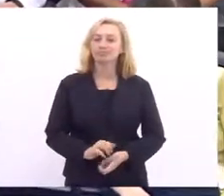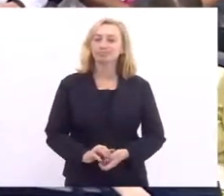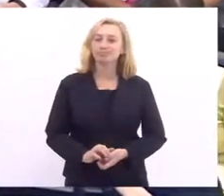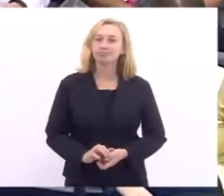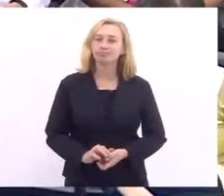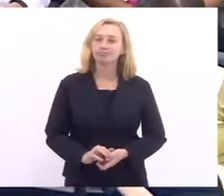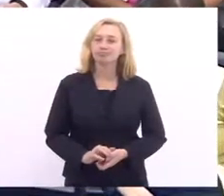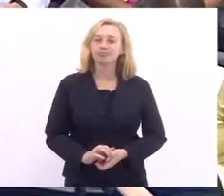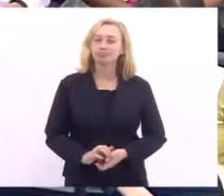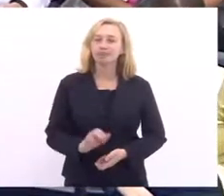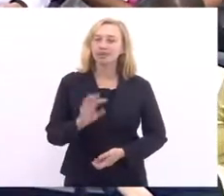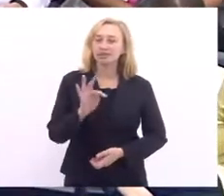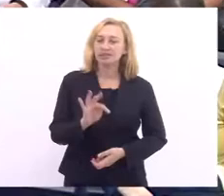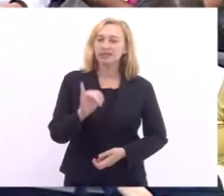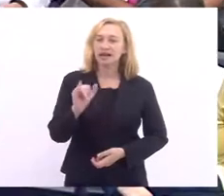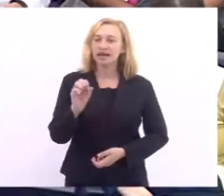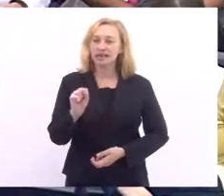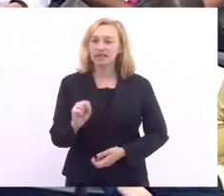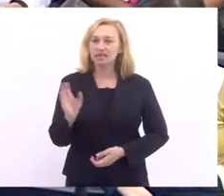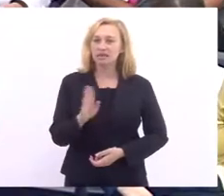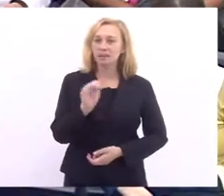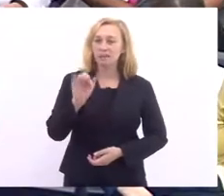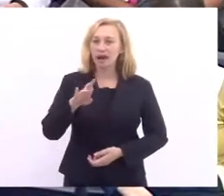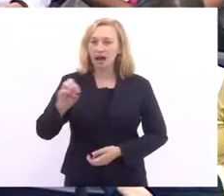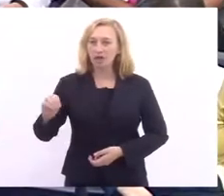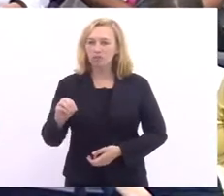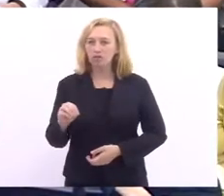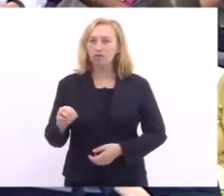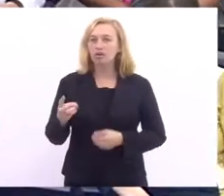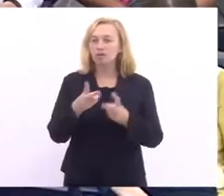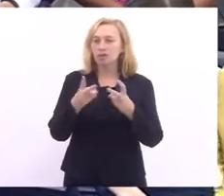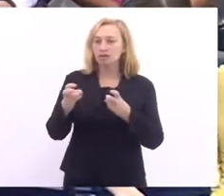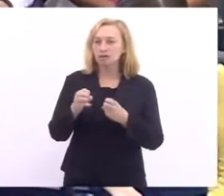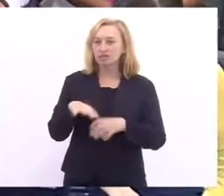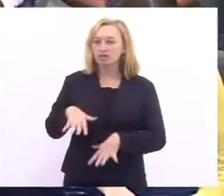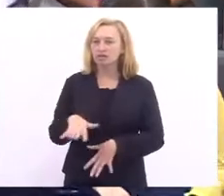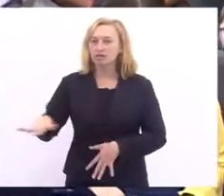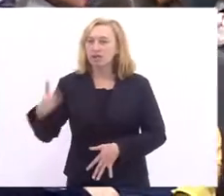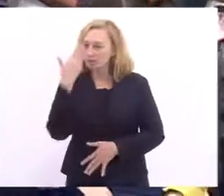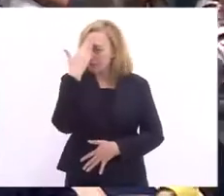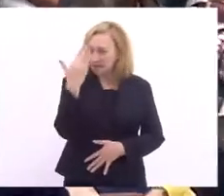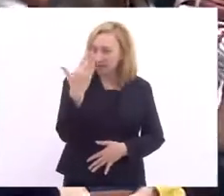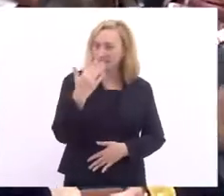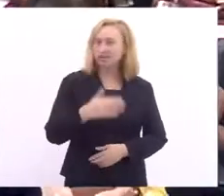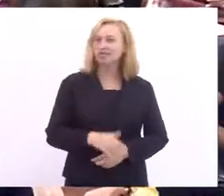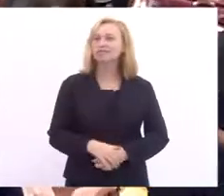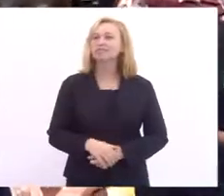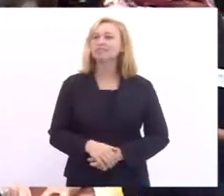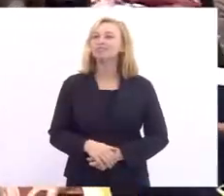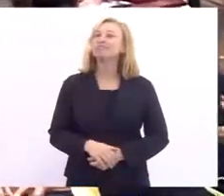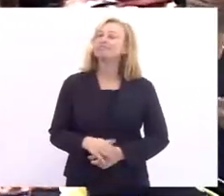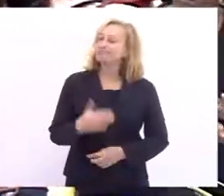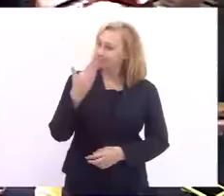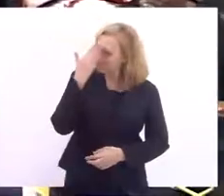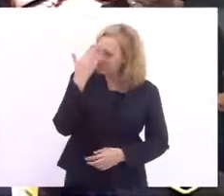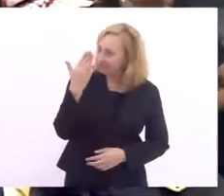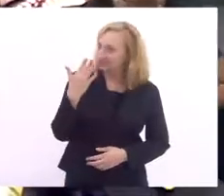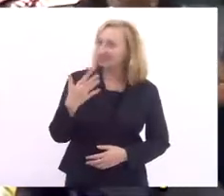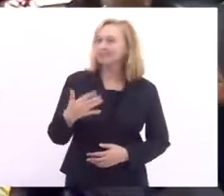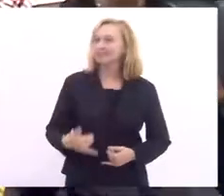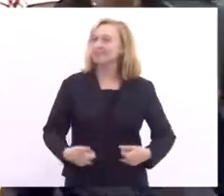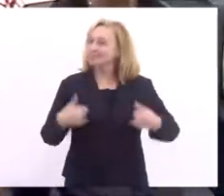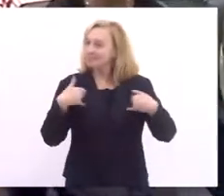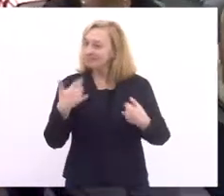Thais Barros assessor de comunicação do Observatório de favelas Muito obrigado pela presença Taís cadê a Taís obrigado tá isso é uma